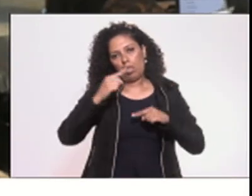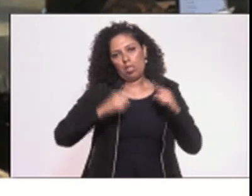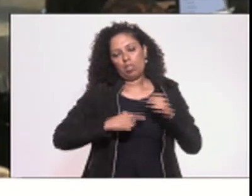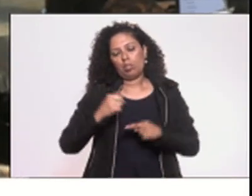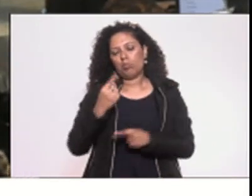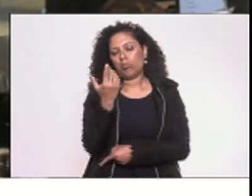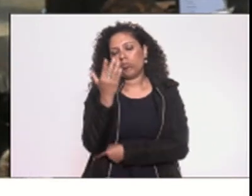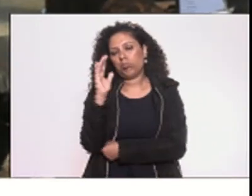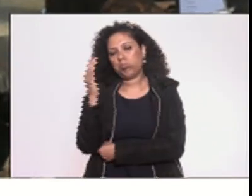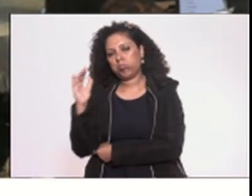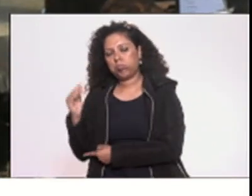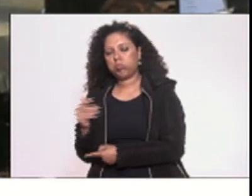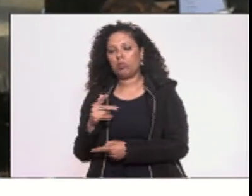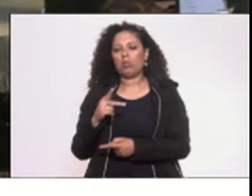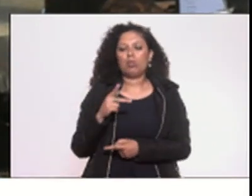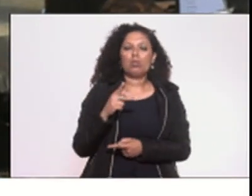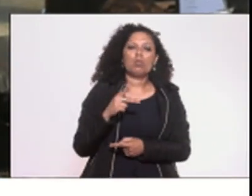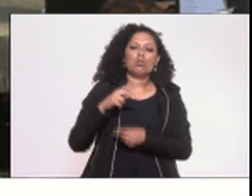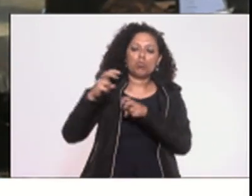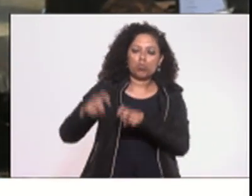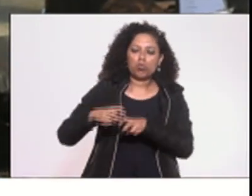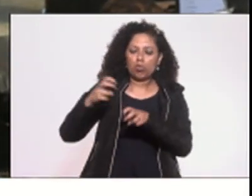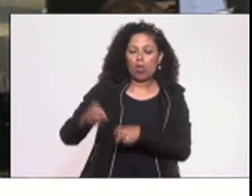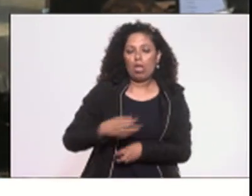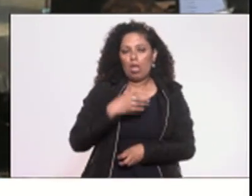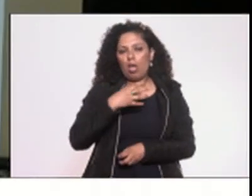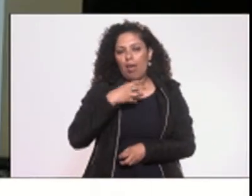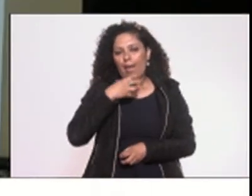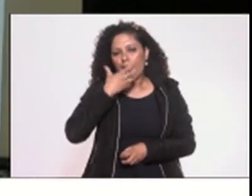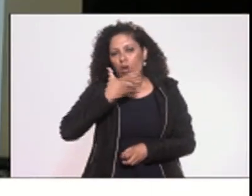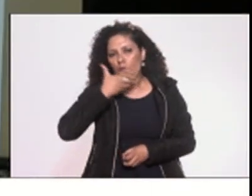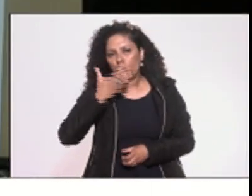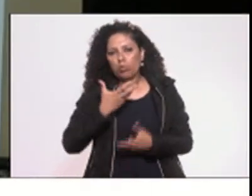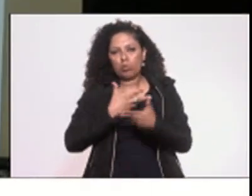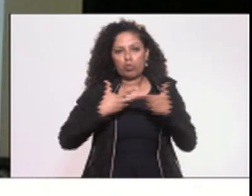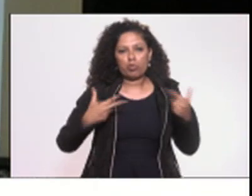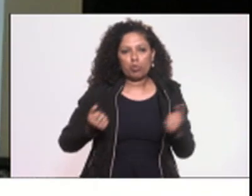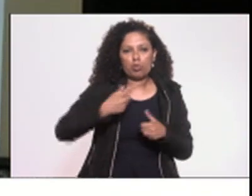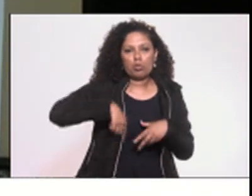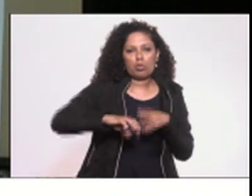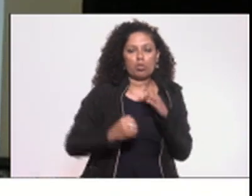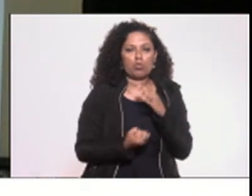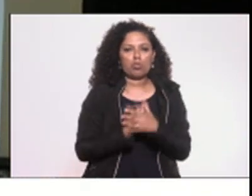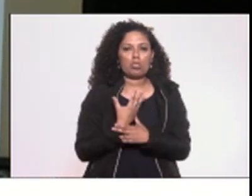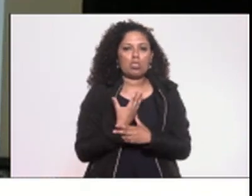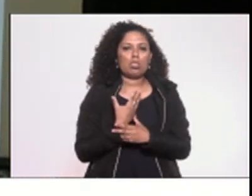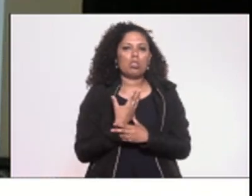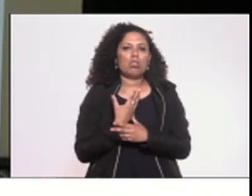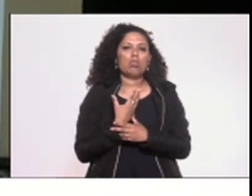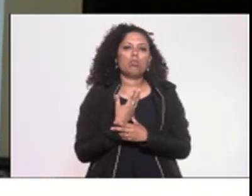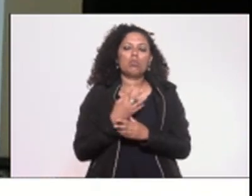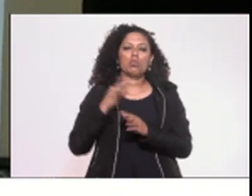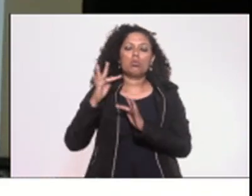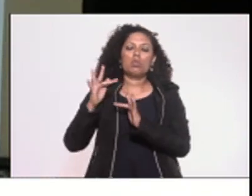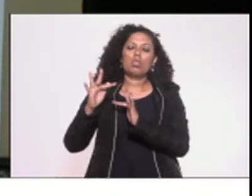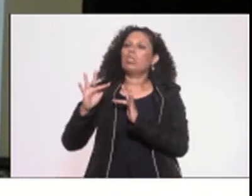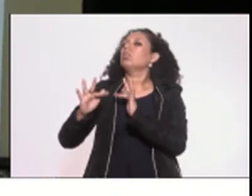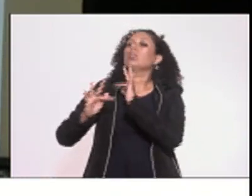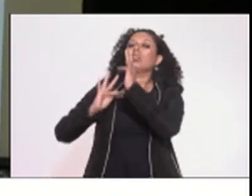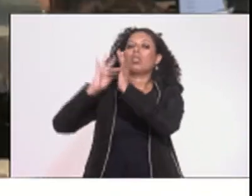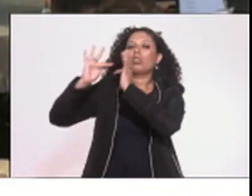florestal, urbanístico, pecuário, restos de frutas, legumes e verduras, nós desenvolvemos esta tecnologia